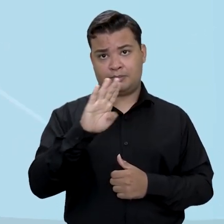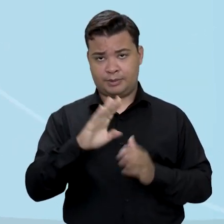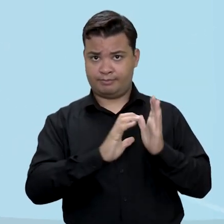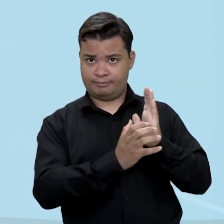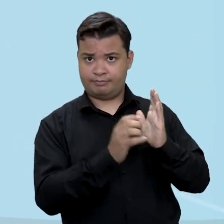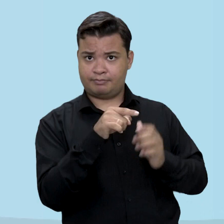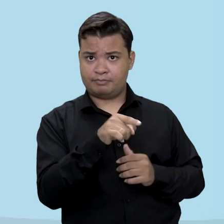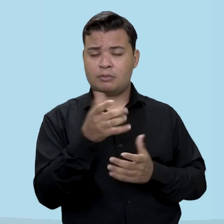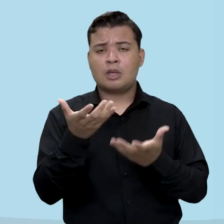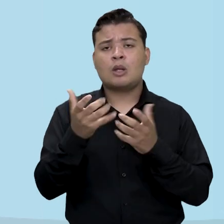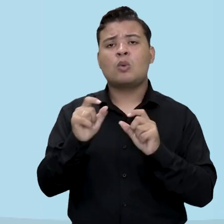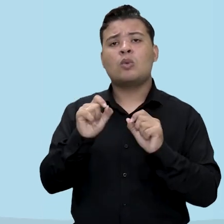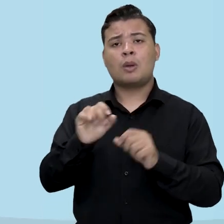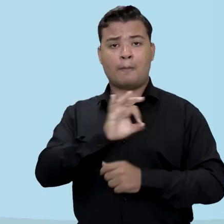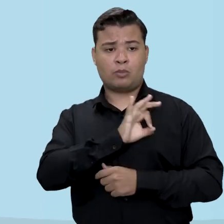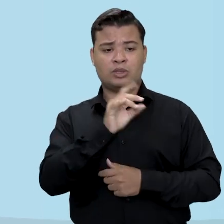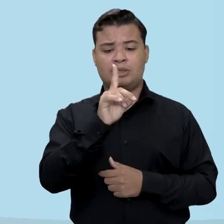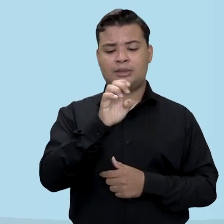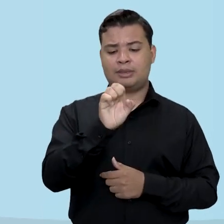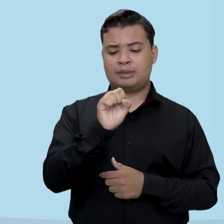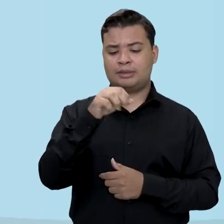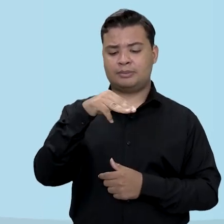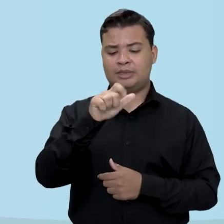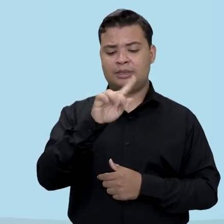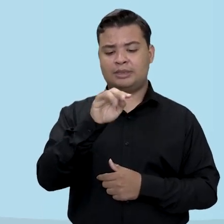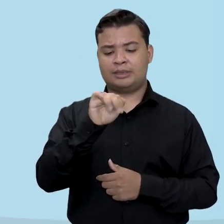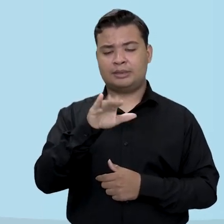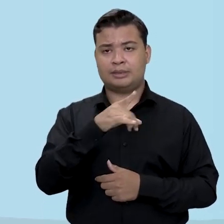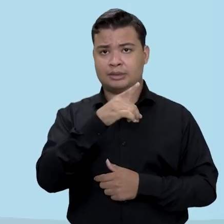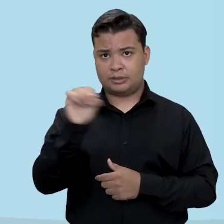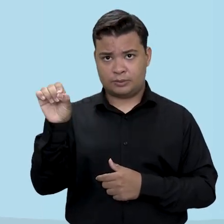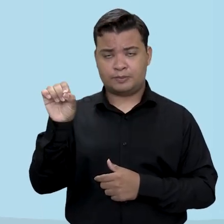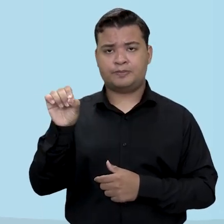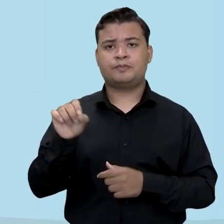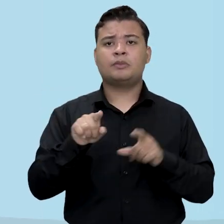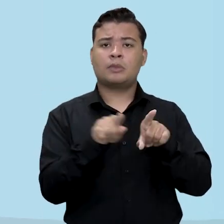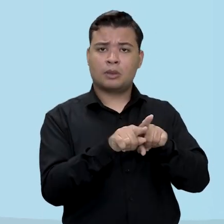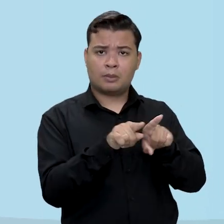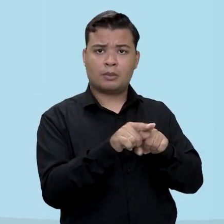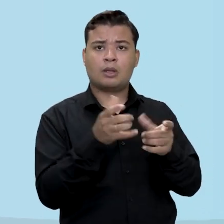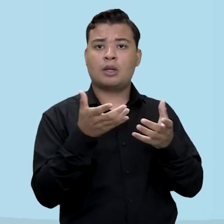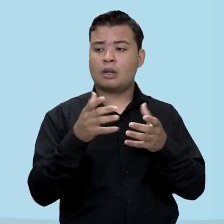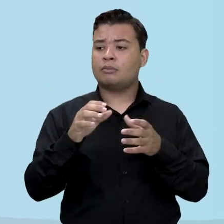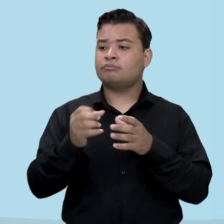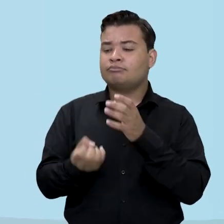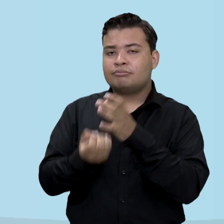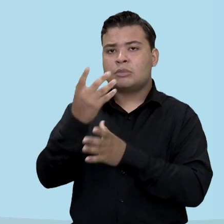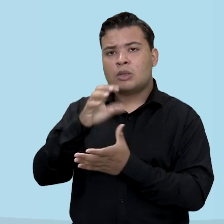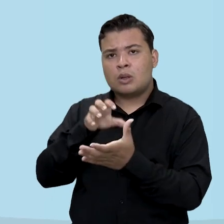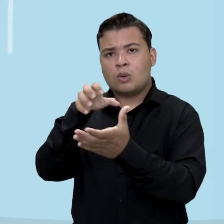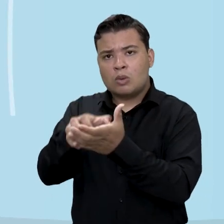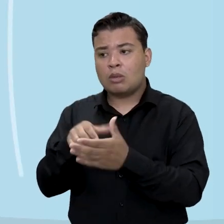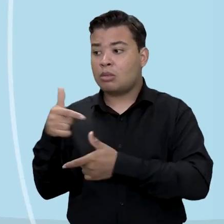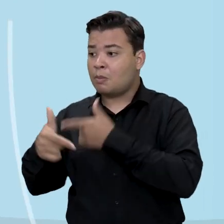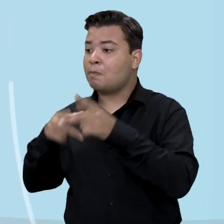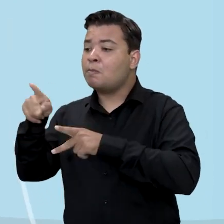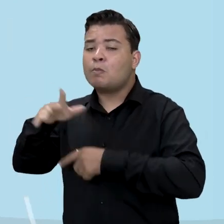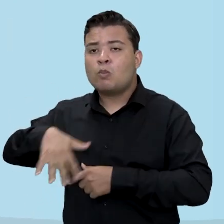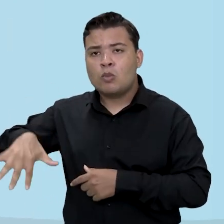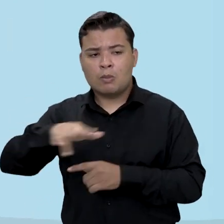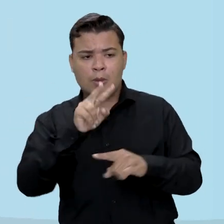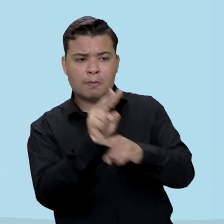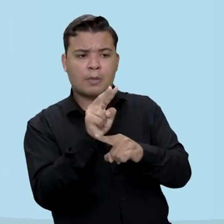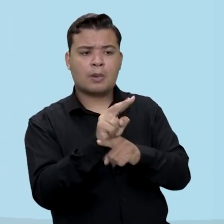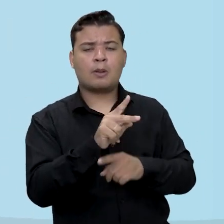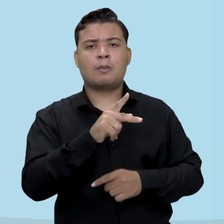é implementar uma política de desmilitarização da polícia criar um órgão de Controle Popular sobre as polícias